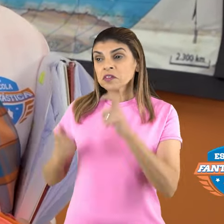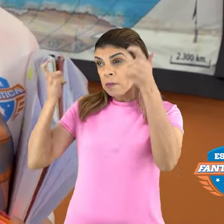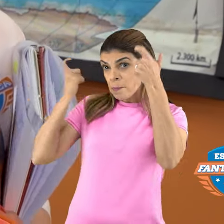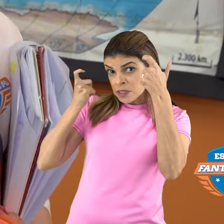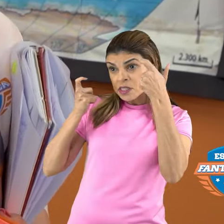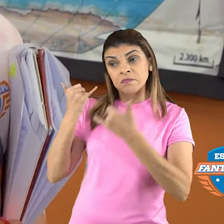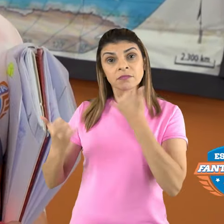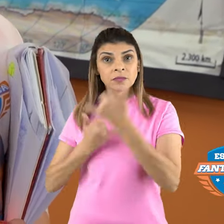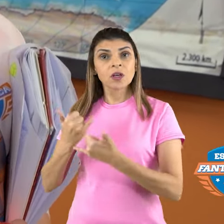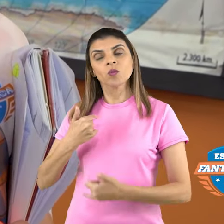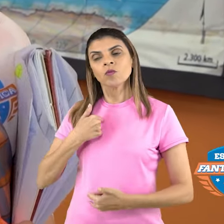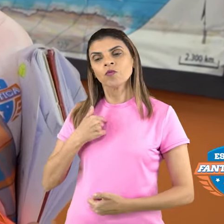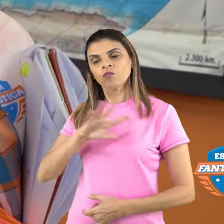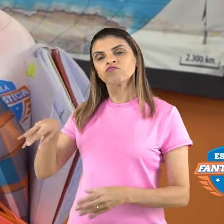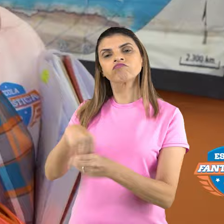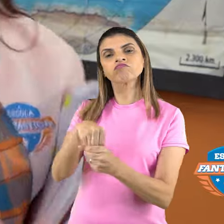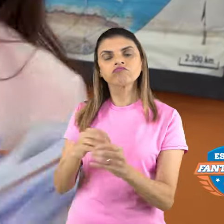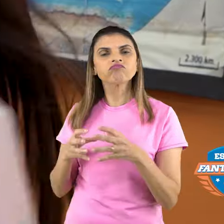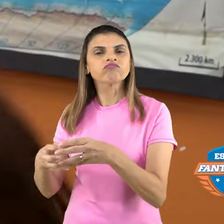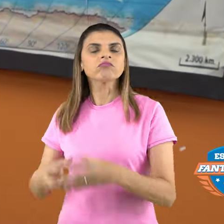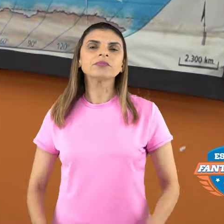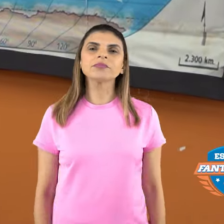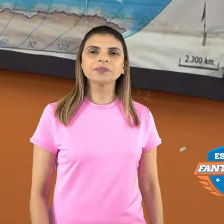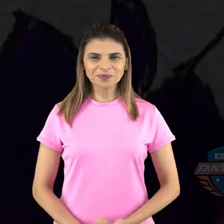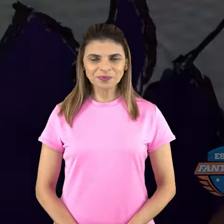princesa vai jogar, eu tô dentro.